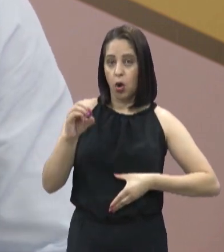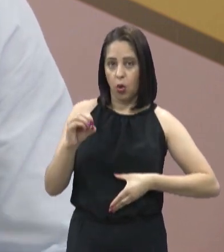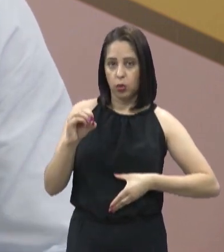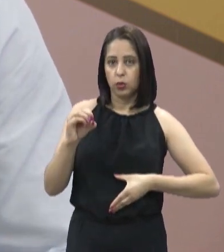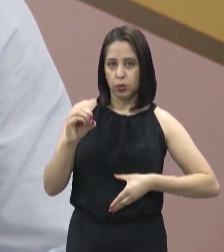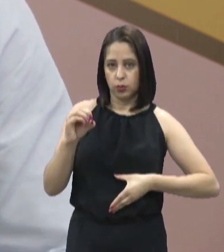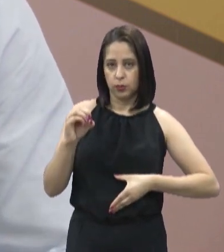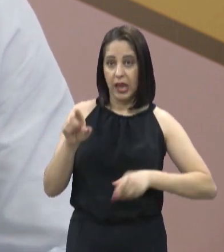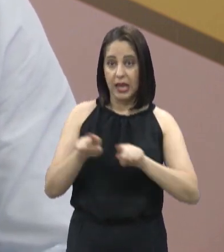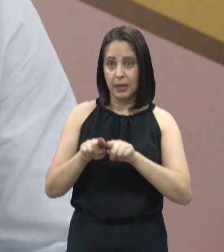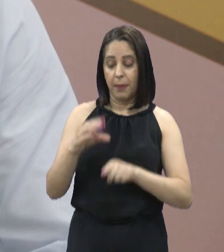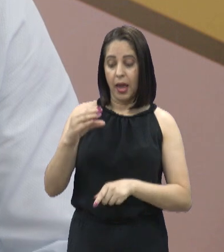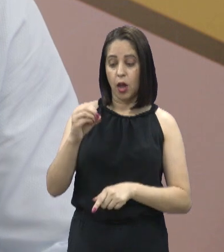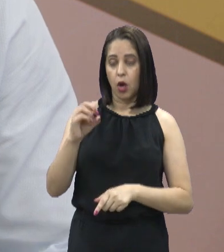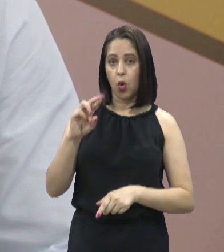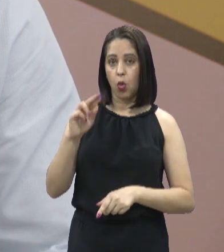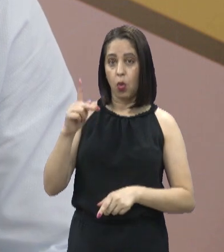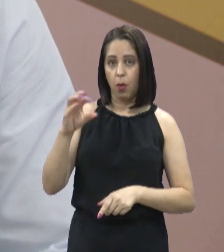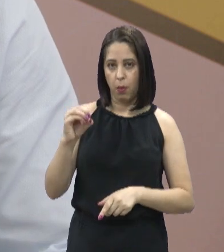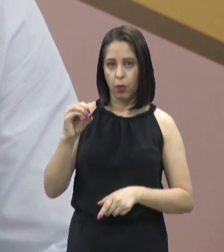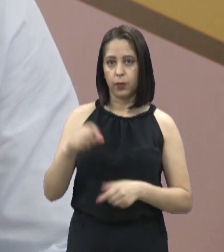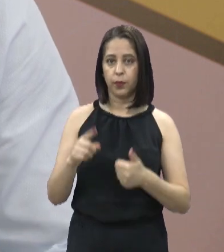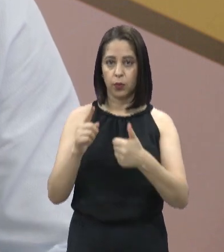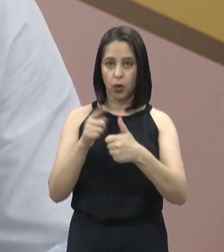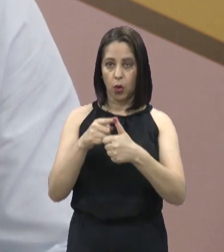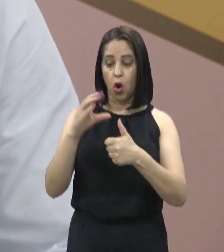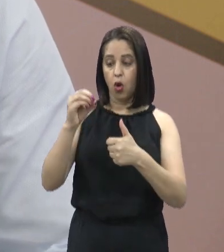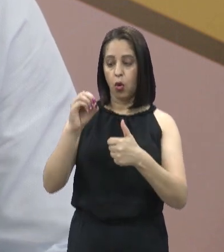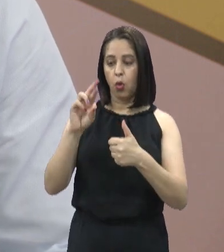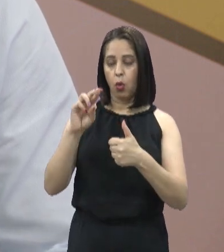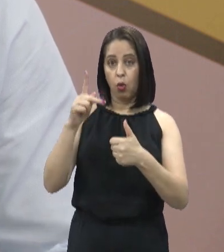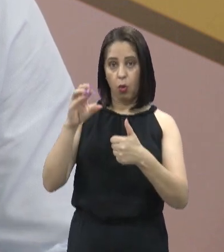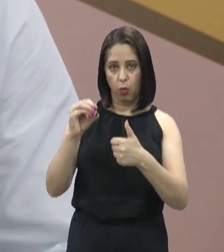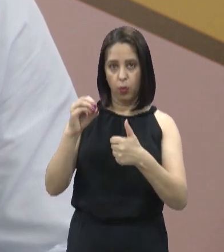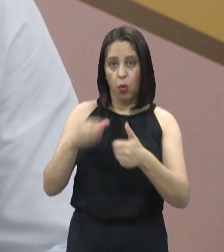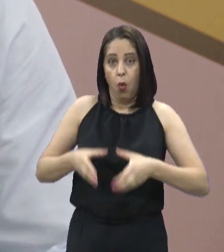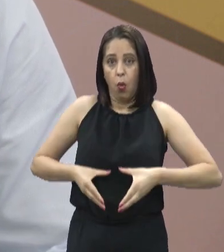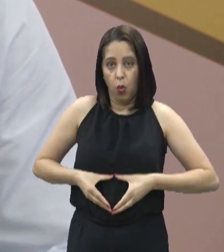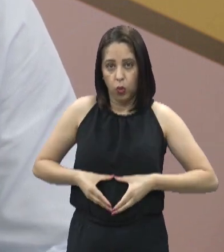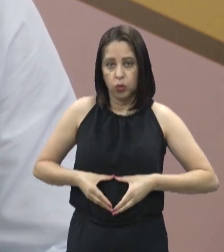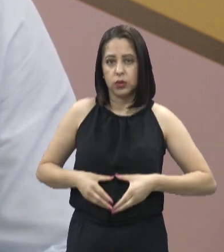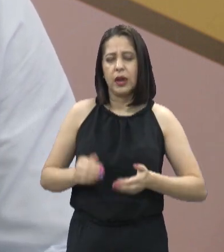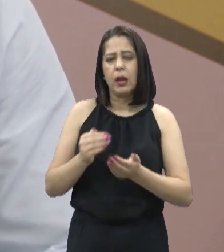câncer do colo de útero. Falando um pouquinho sobre o câncer de corpo de útero, ele é uma doença que normalmente acomete mulheres acima